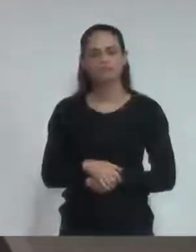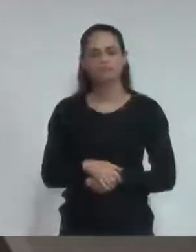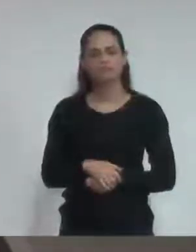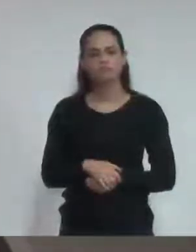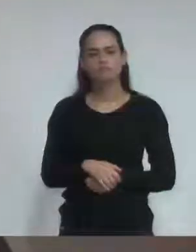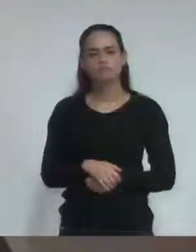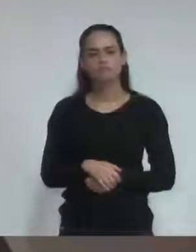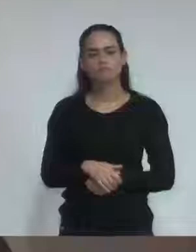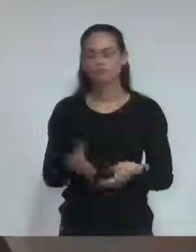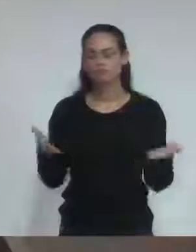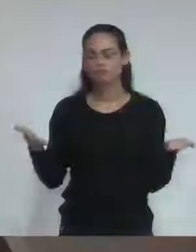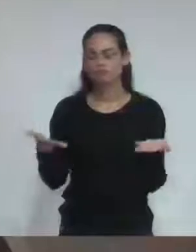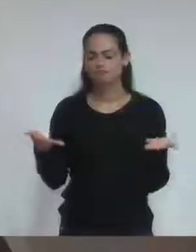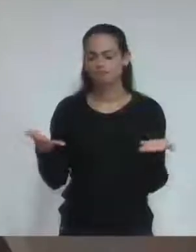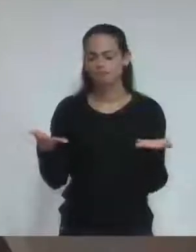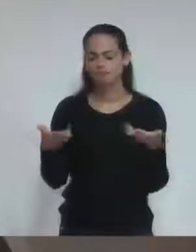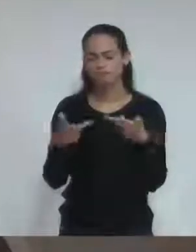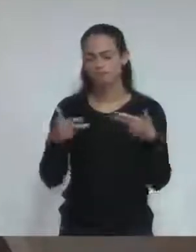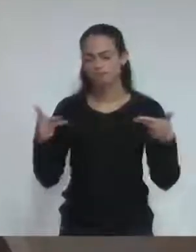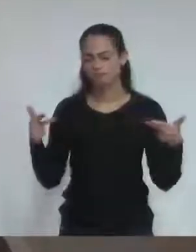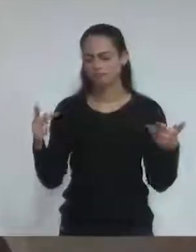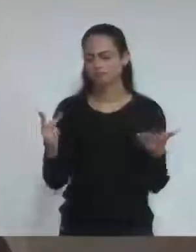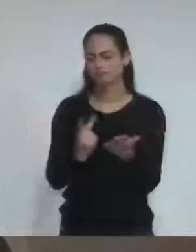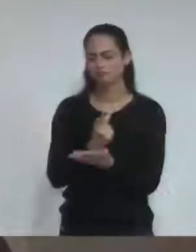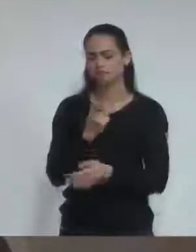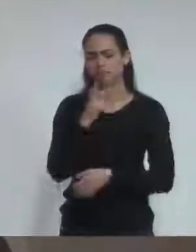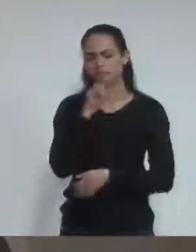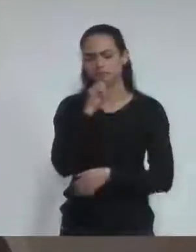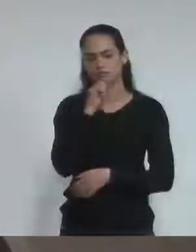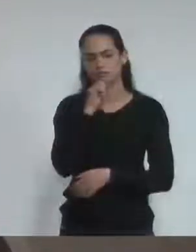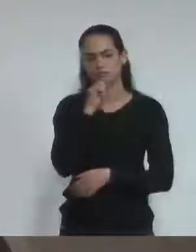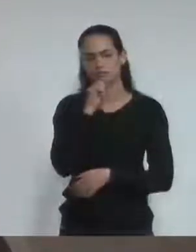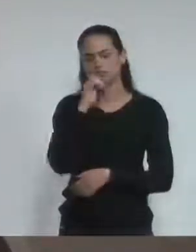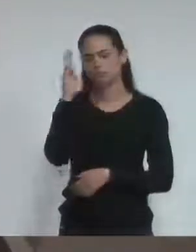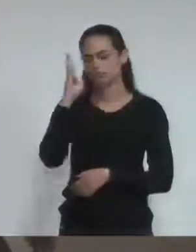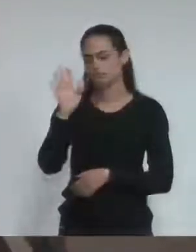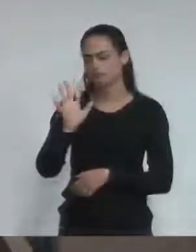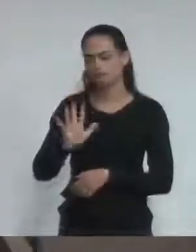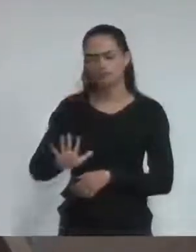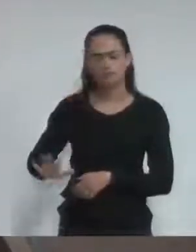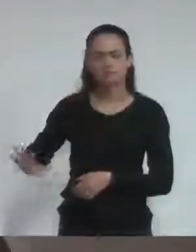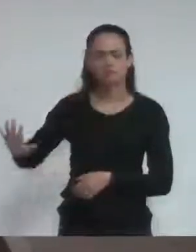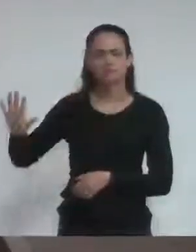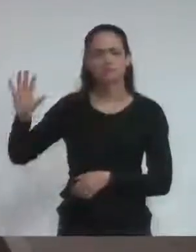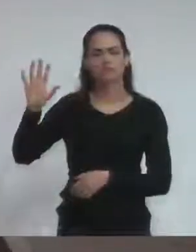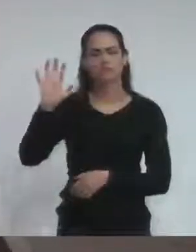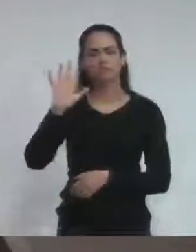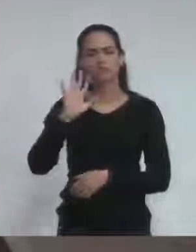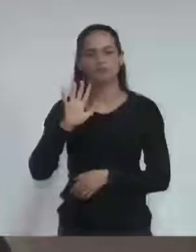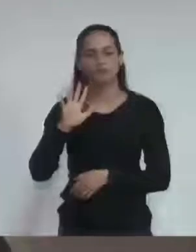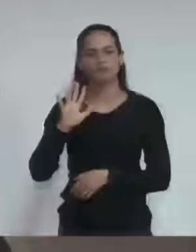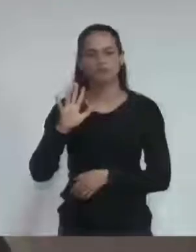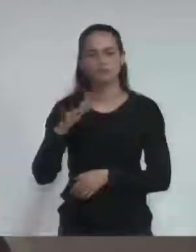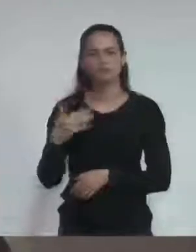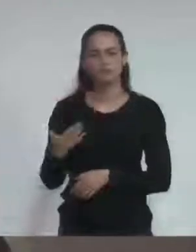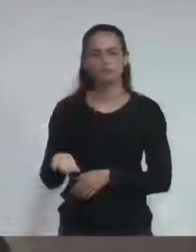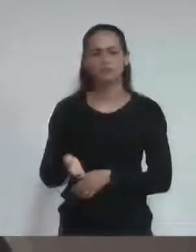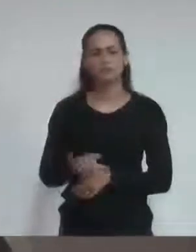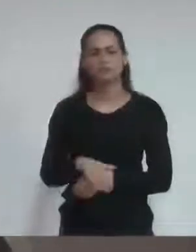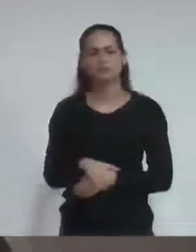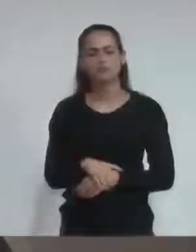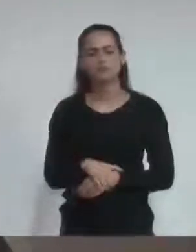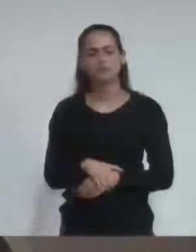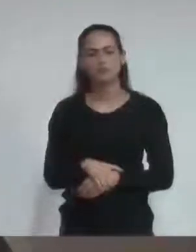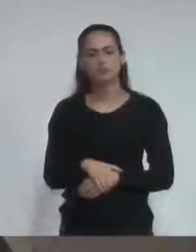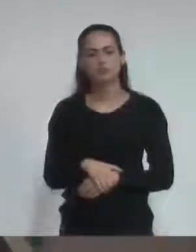que a gente vive, começando pelo cenário geral e nacional. Eu acho que a análise feita